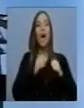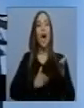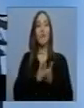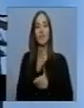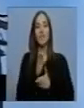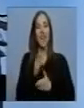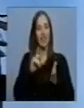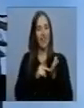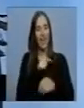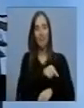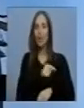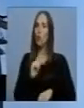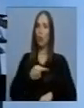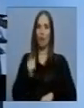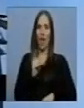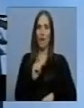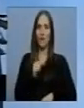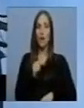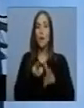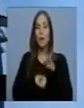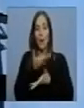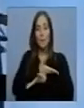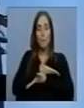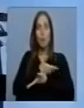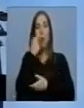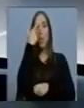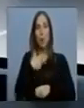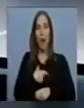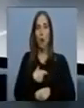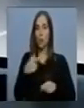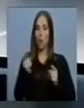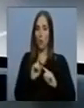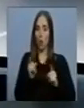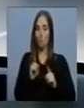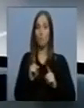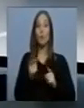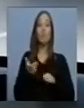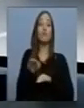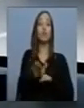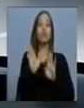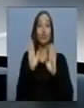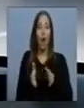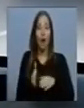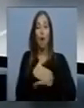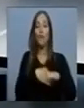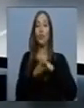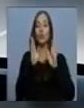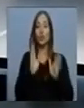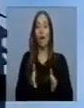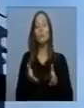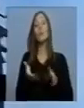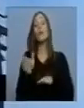esta técnica para criar embriões humanos e beges o passe estava foi só a hipótese está dado